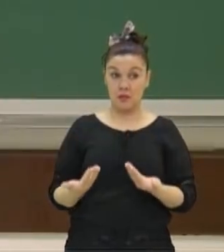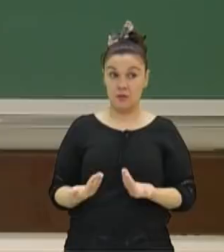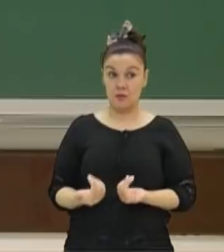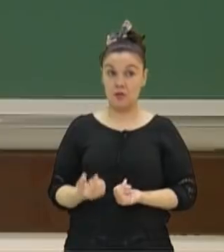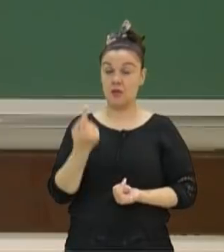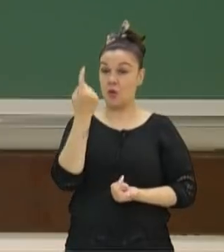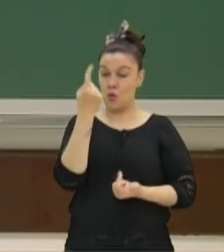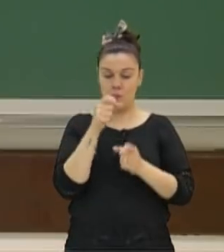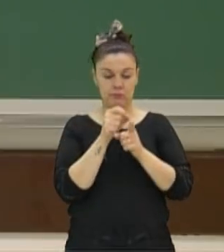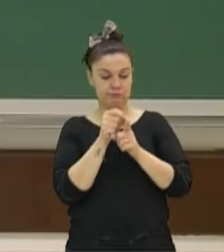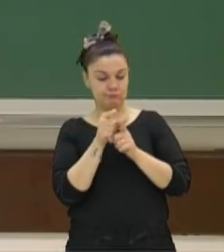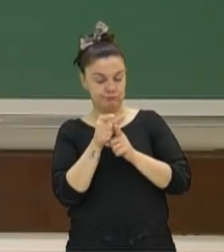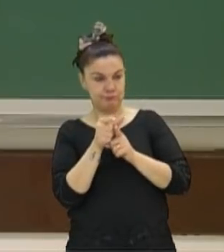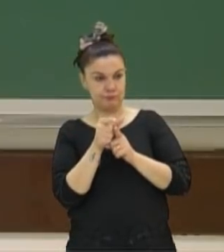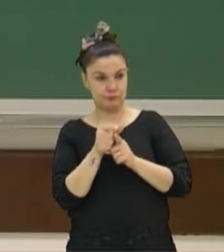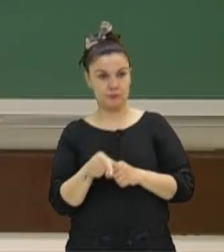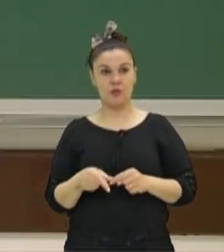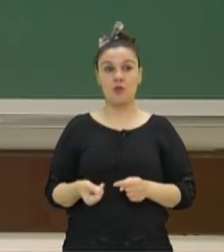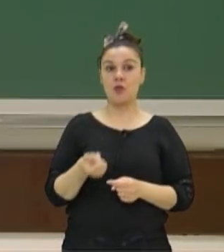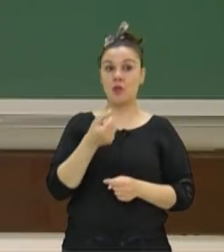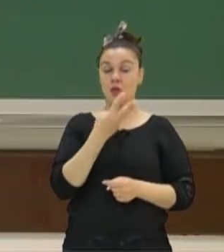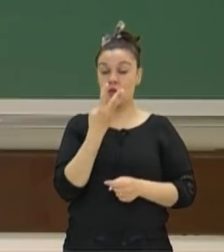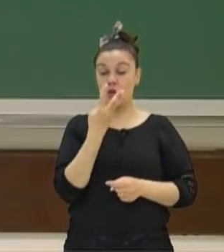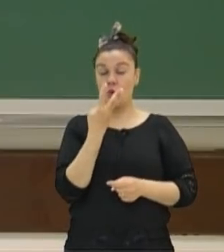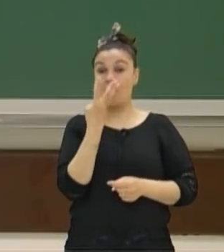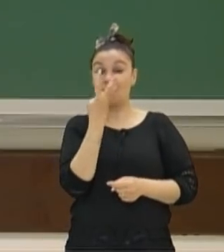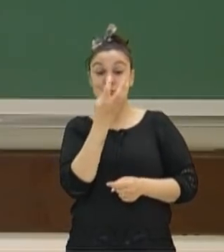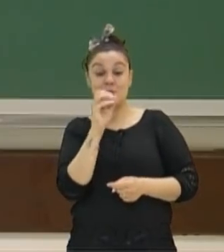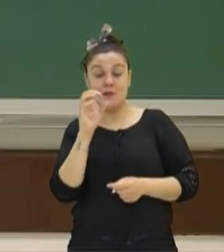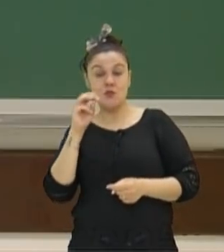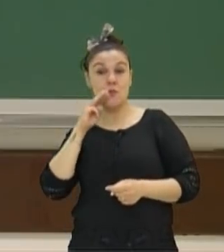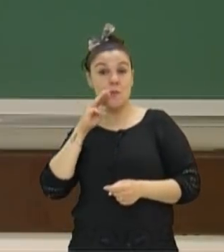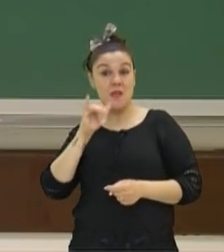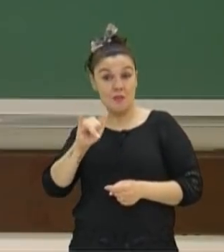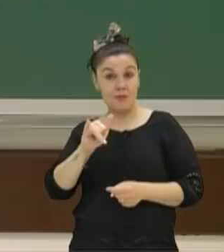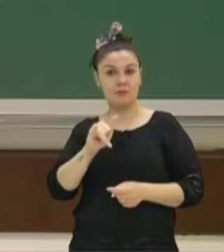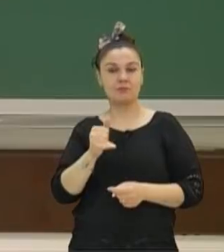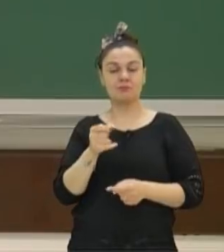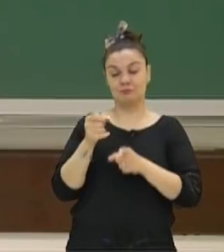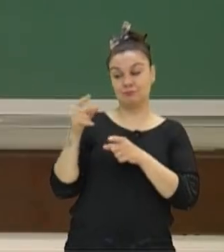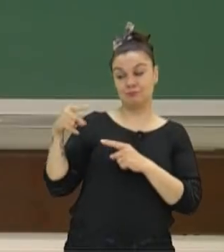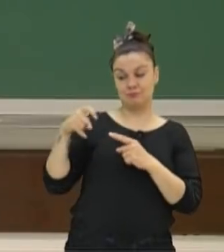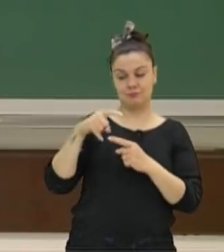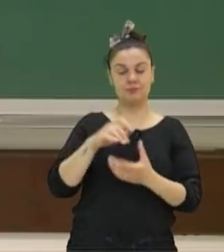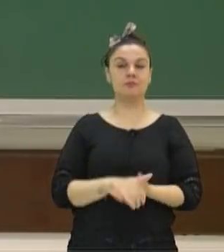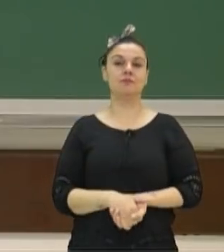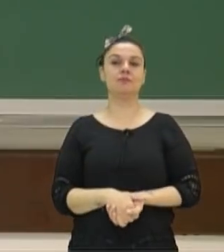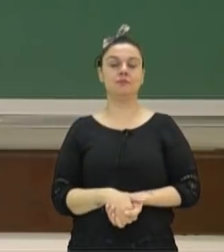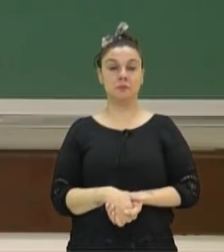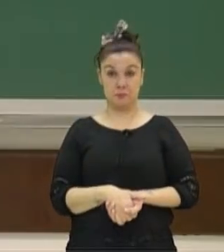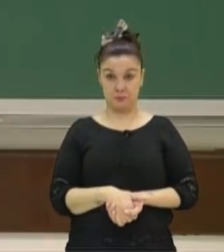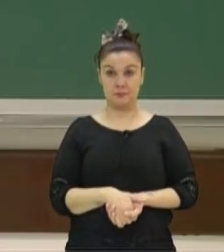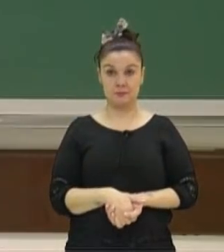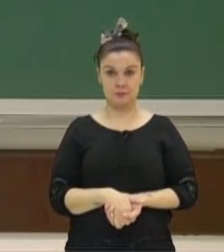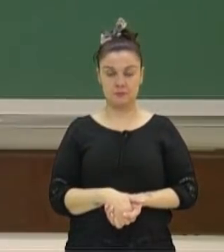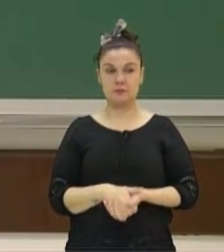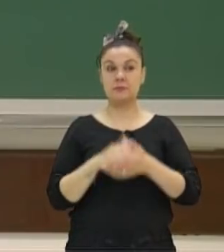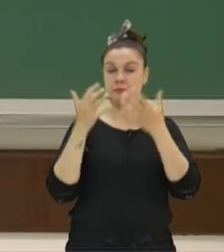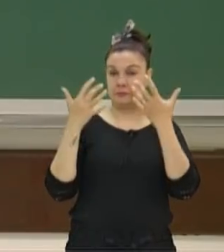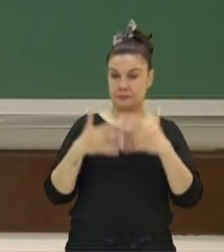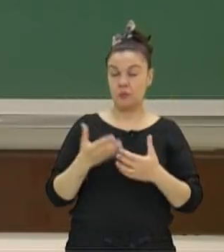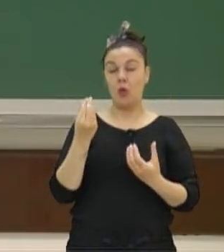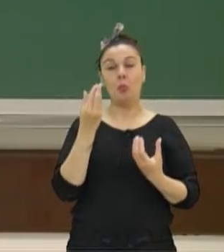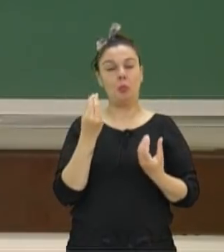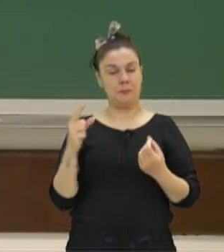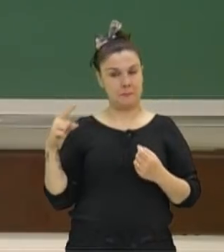imagina, numa única ejaculada é possível ter até 400 milhões de espermatozoides. Muitos